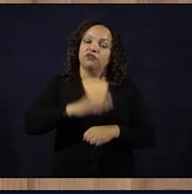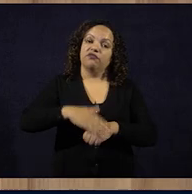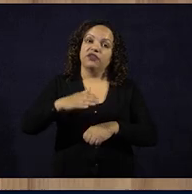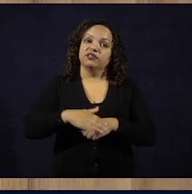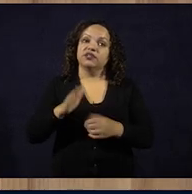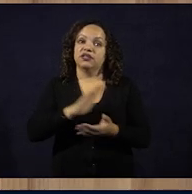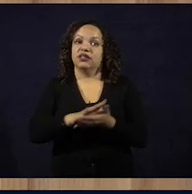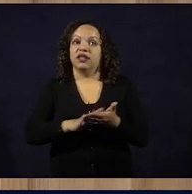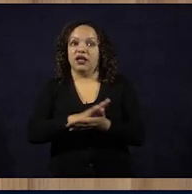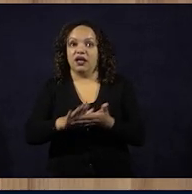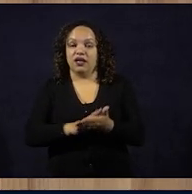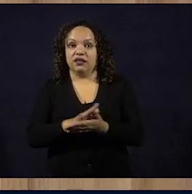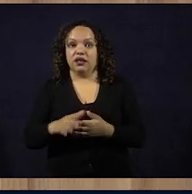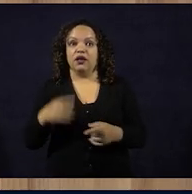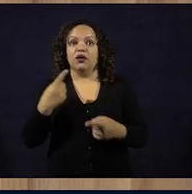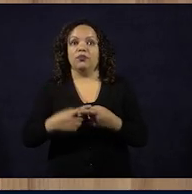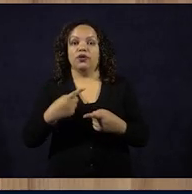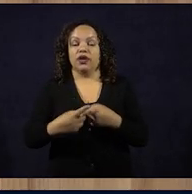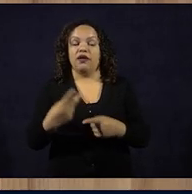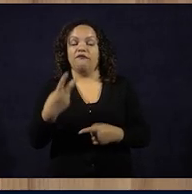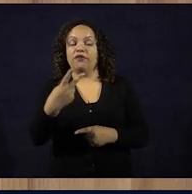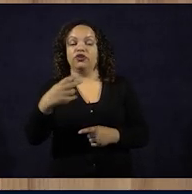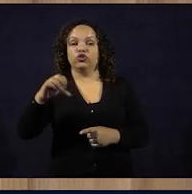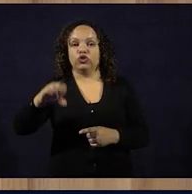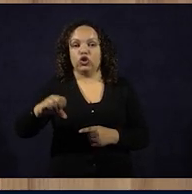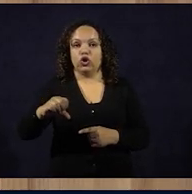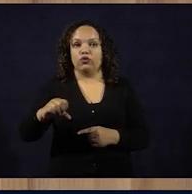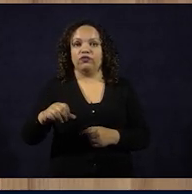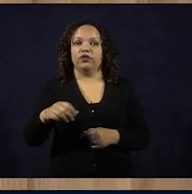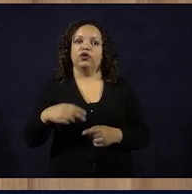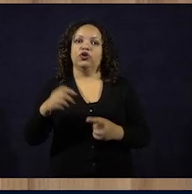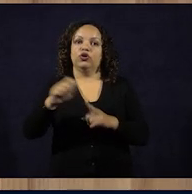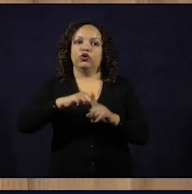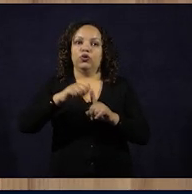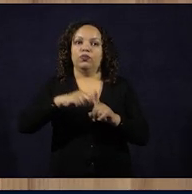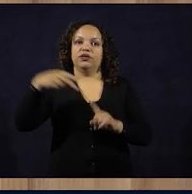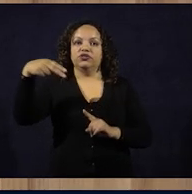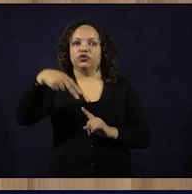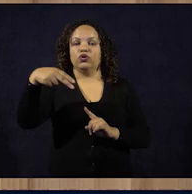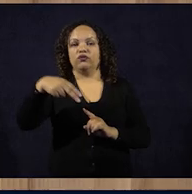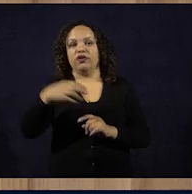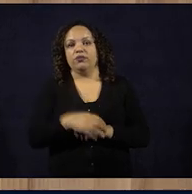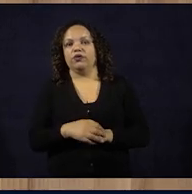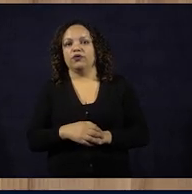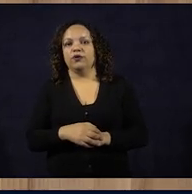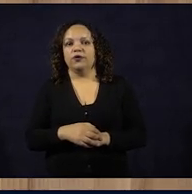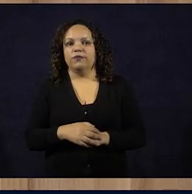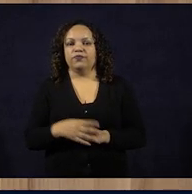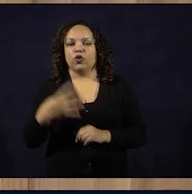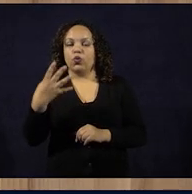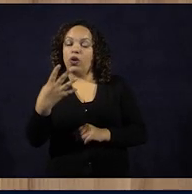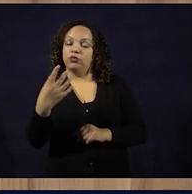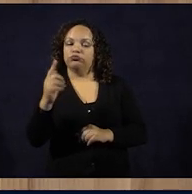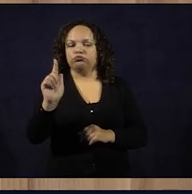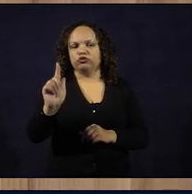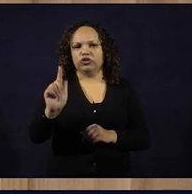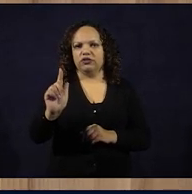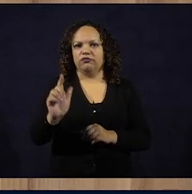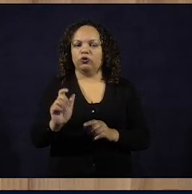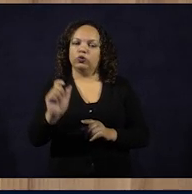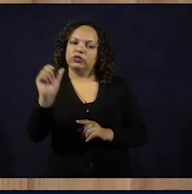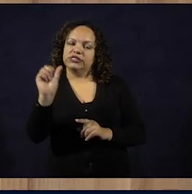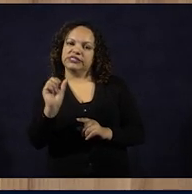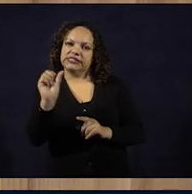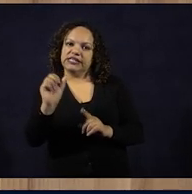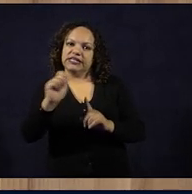nada porque é o prazo até 29 de Novembro para que eles implementem em otimismo e as redes o 4G foram seis meses